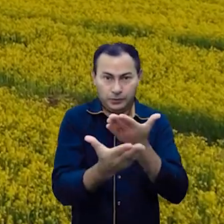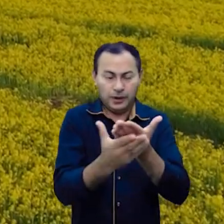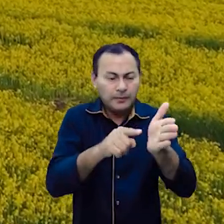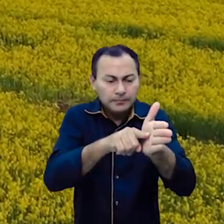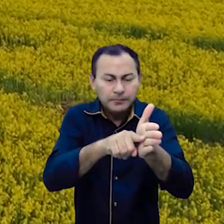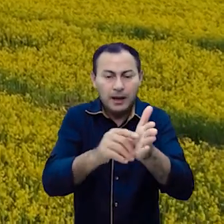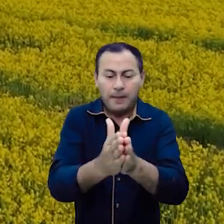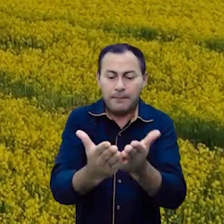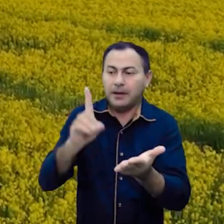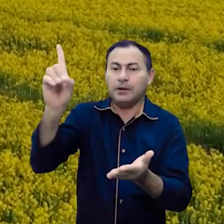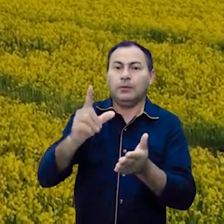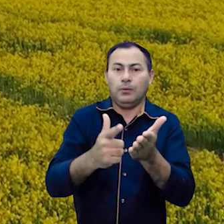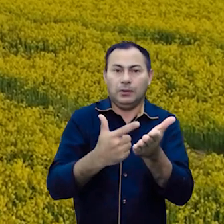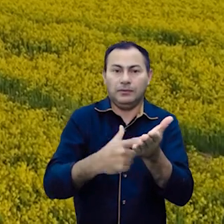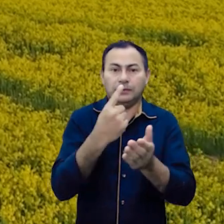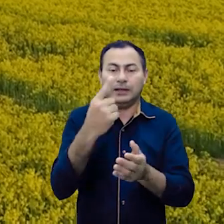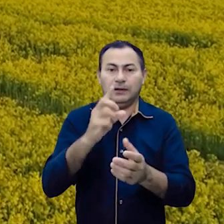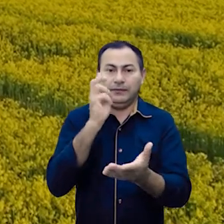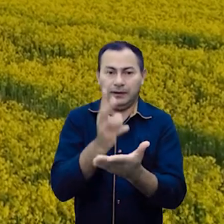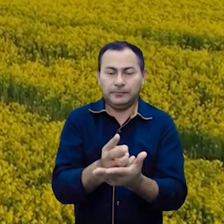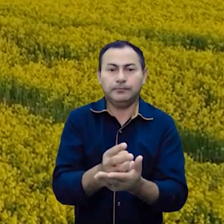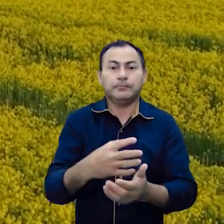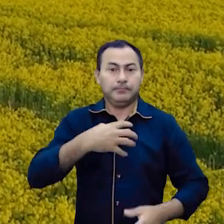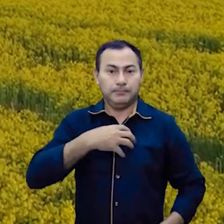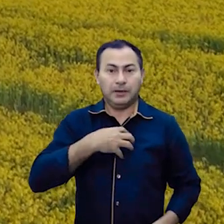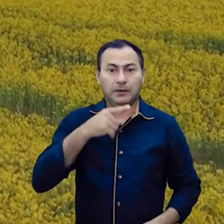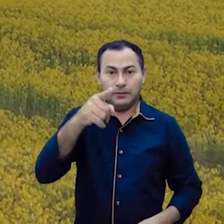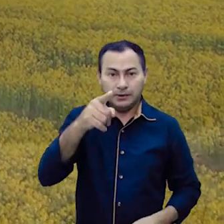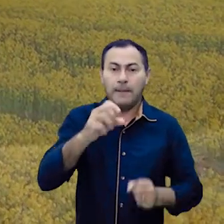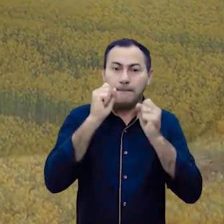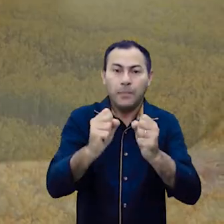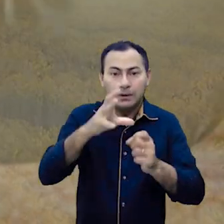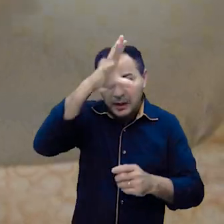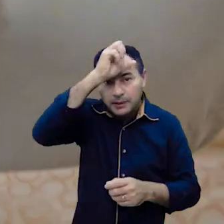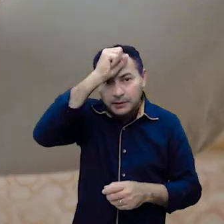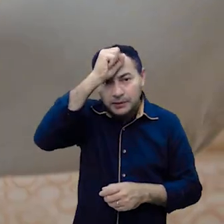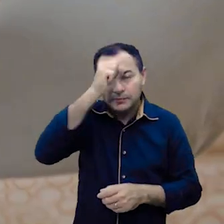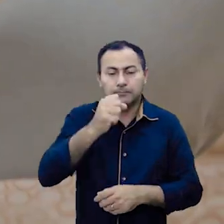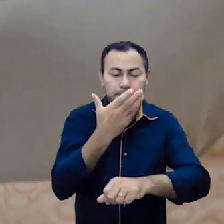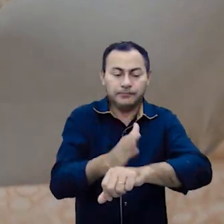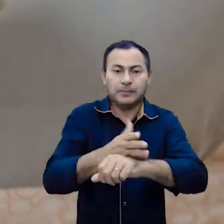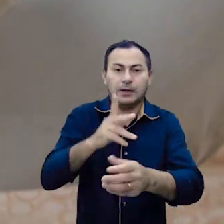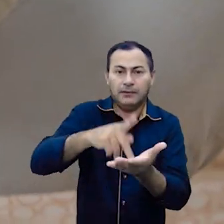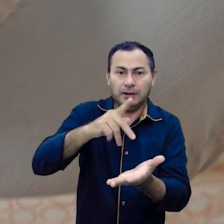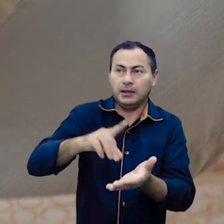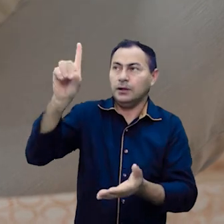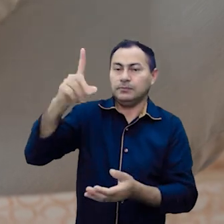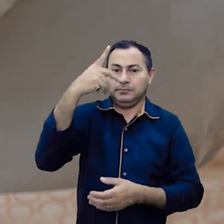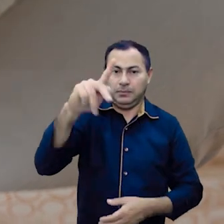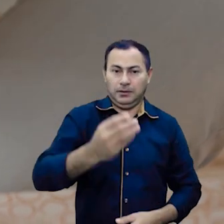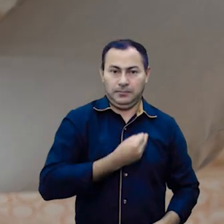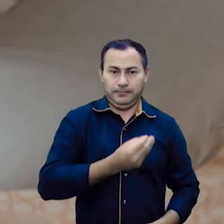programa de estudos é Pesquisar a Bíblia um livro de cada vez Dessa forma você pode aprender a aplicar as verdades